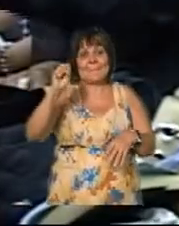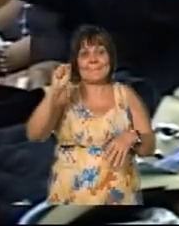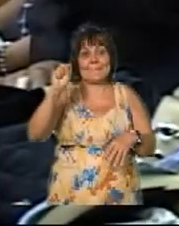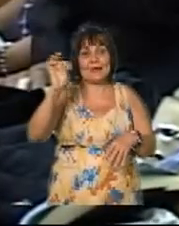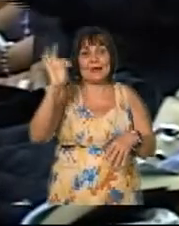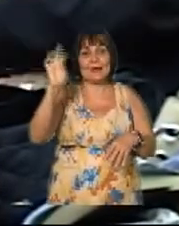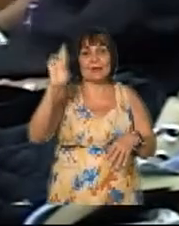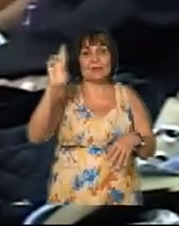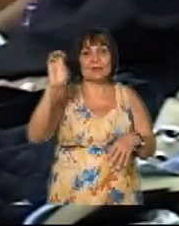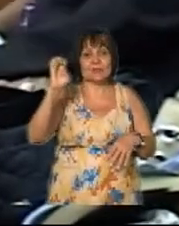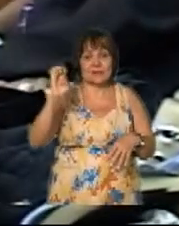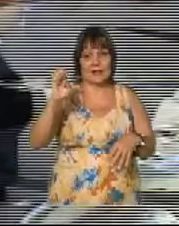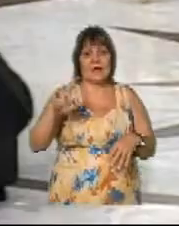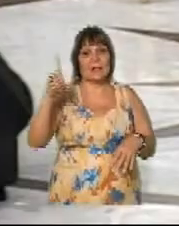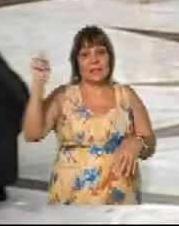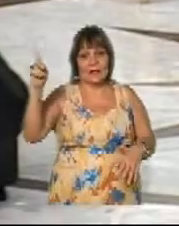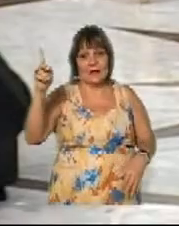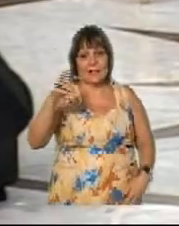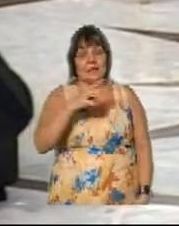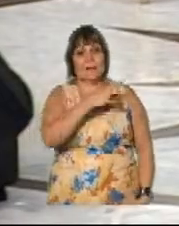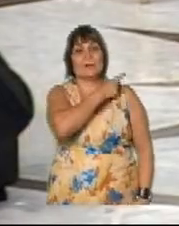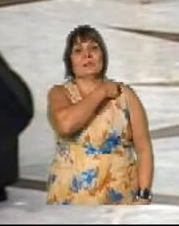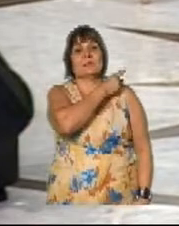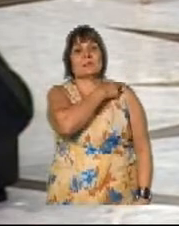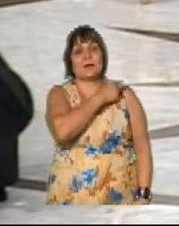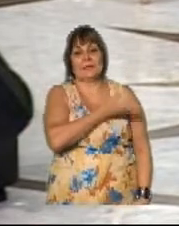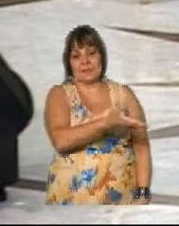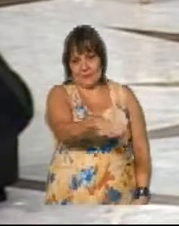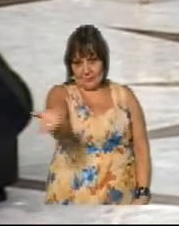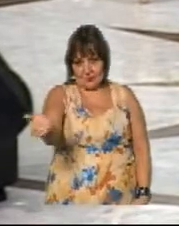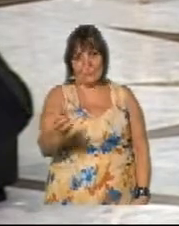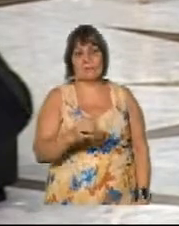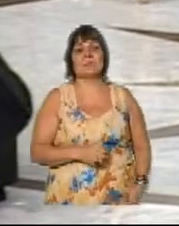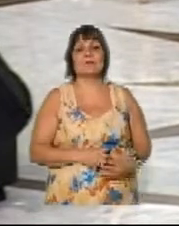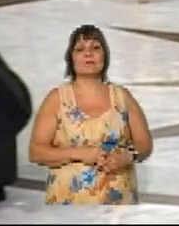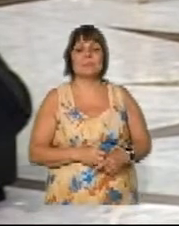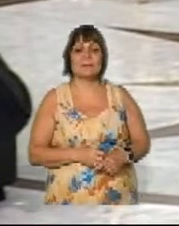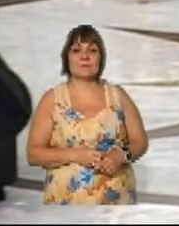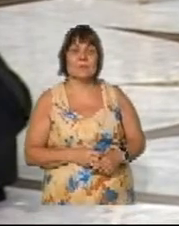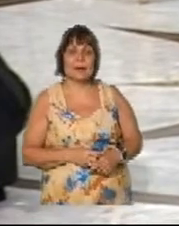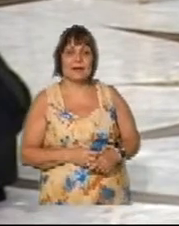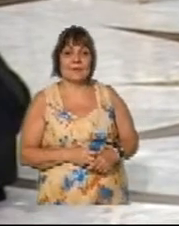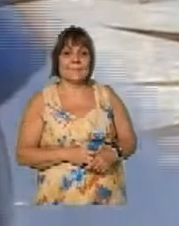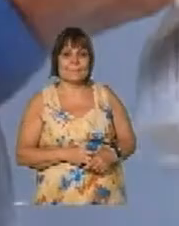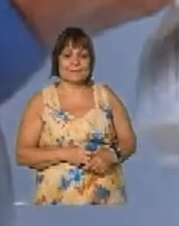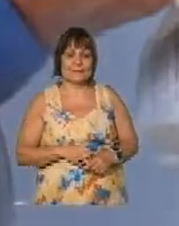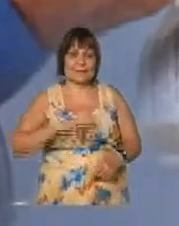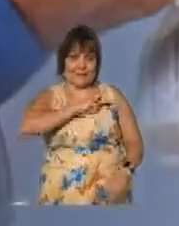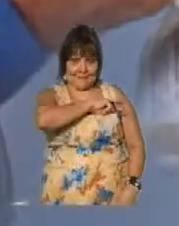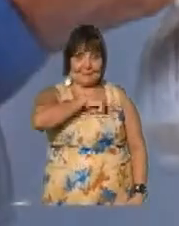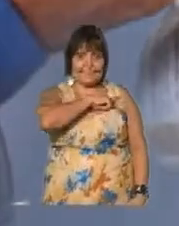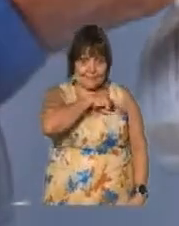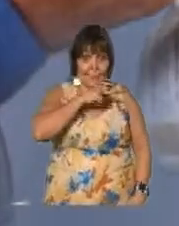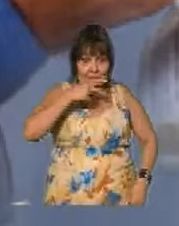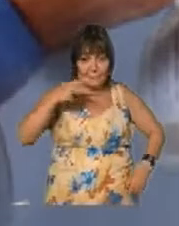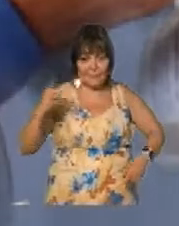vida. Significa que ele tem a liderança sobre a tua vida. Por isso é que Paulo disse em Gálatas